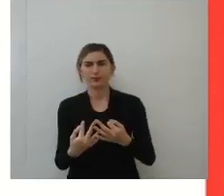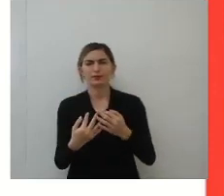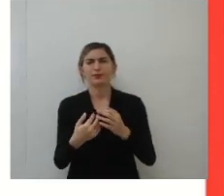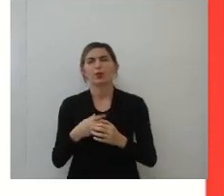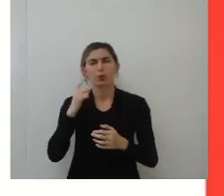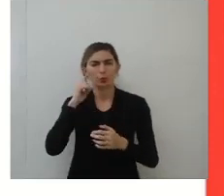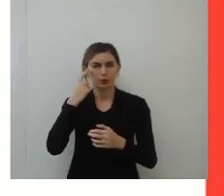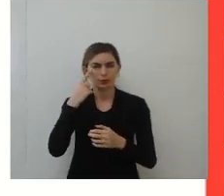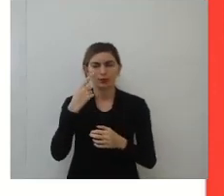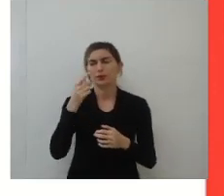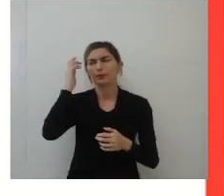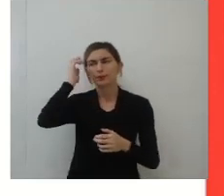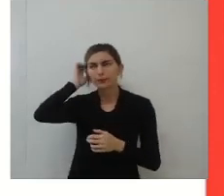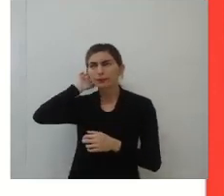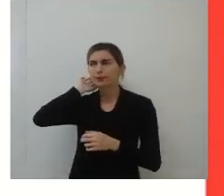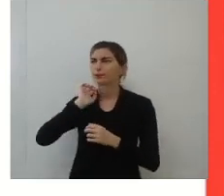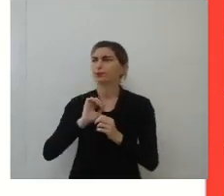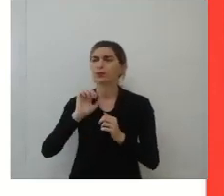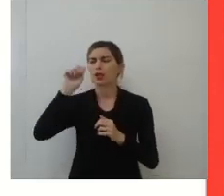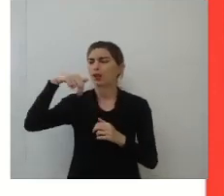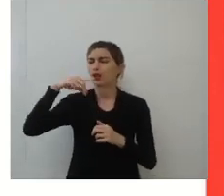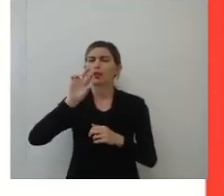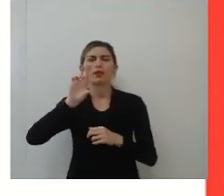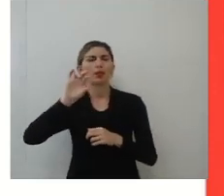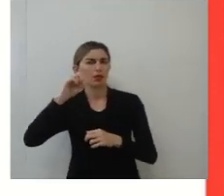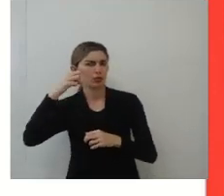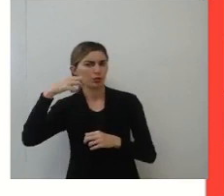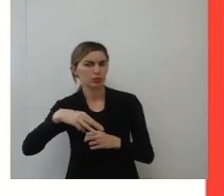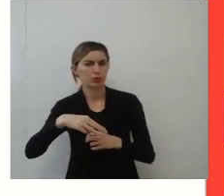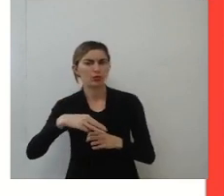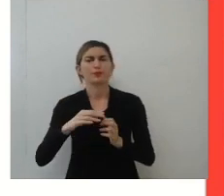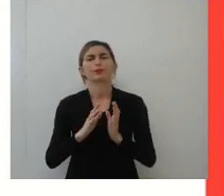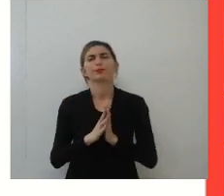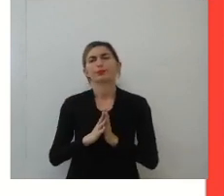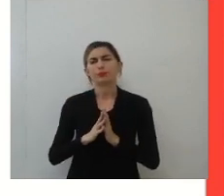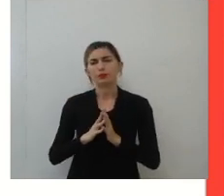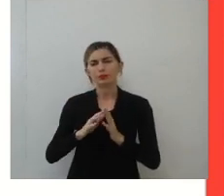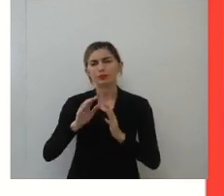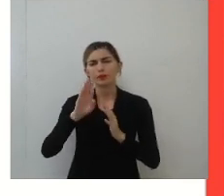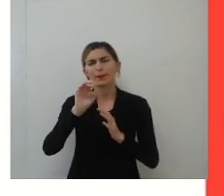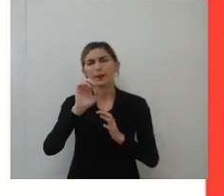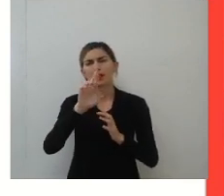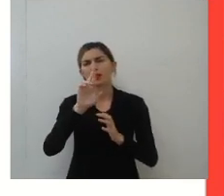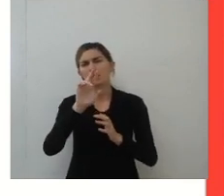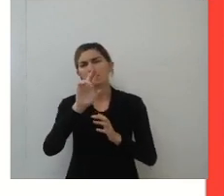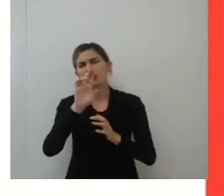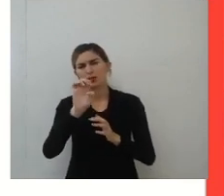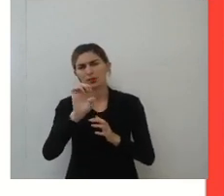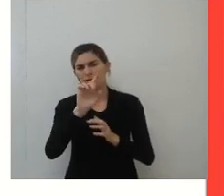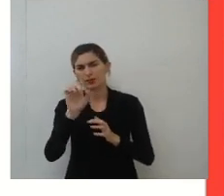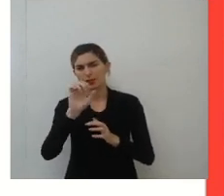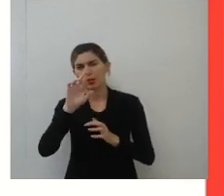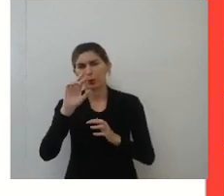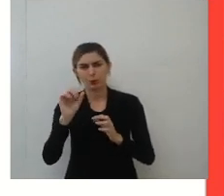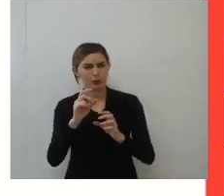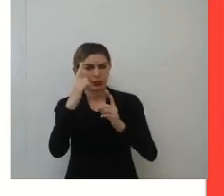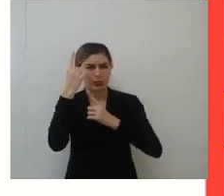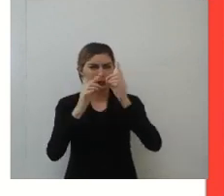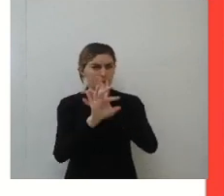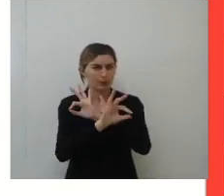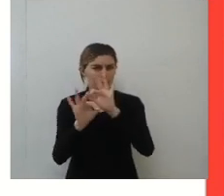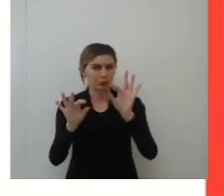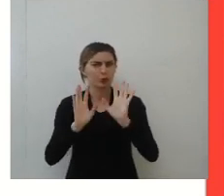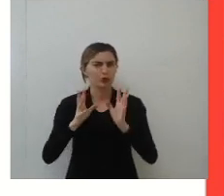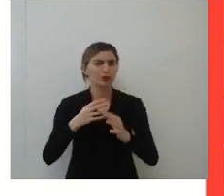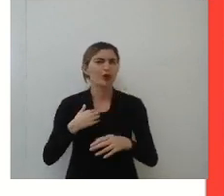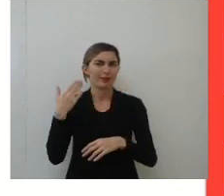dúvida do pessoal, tá? Anderson Euclides, da Erem Bezerros. Bezerros, carnaval massa. Já